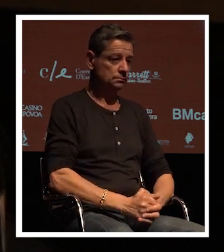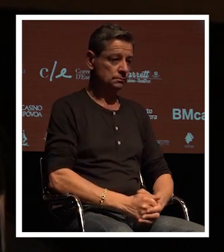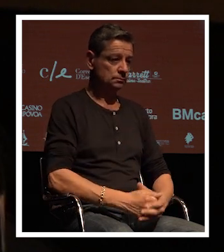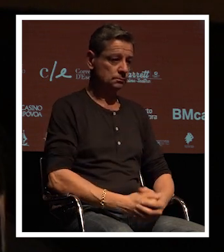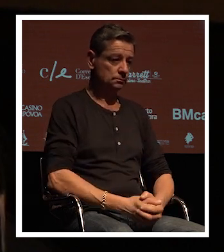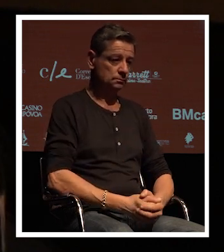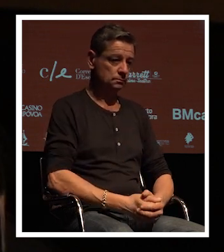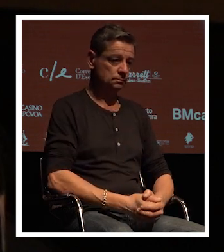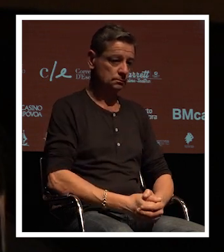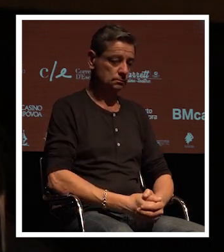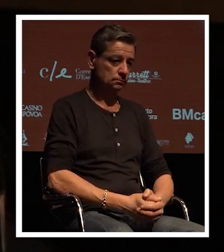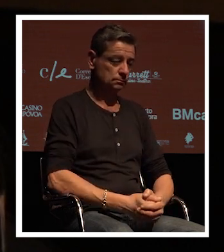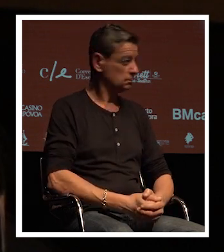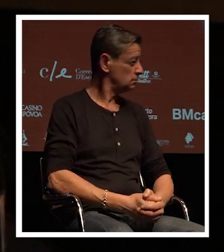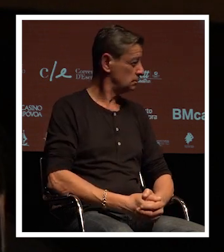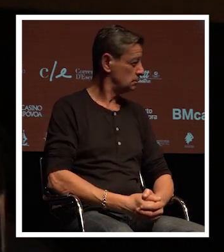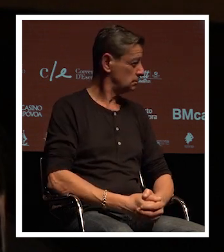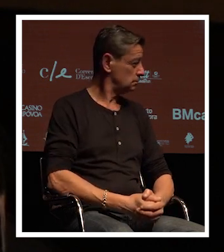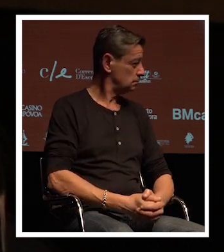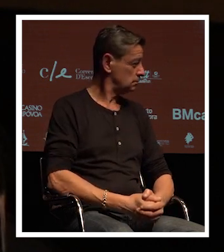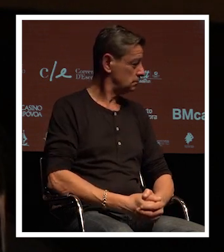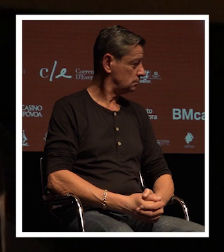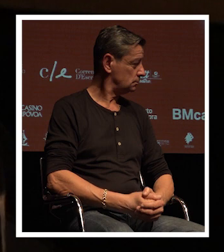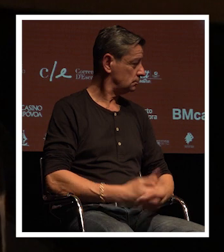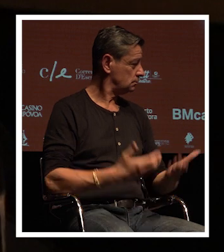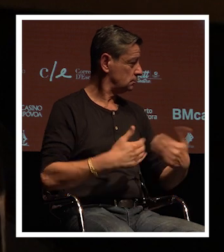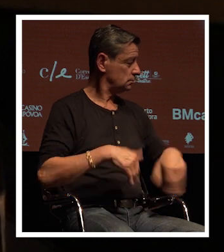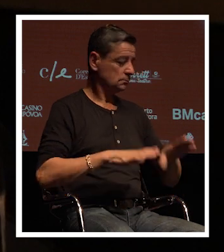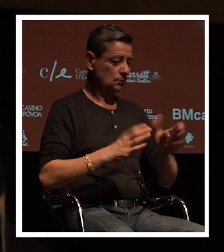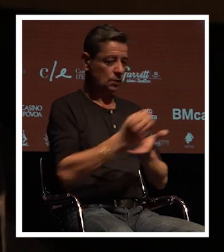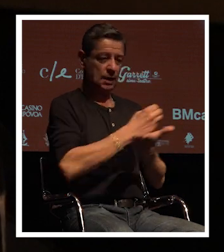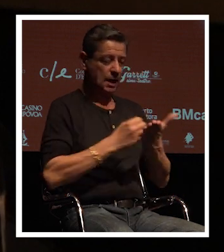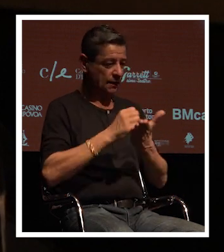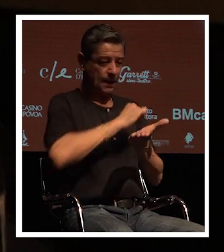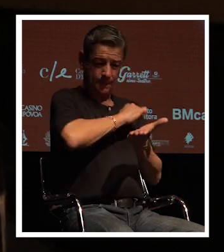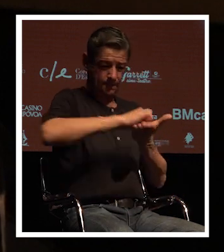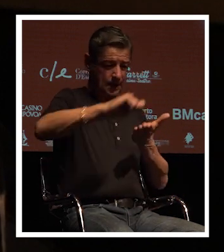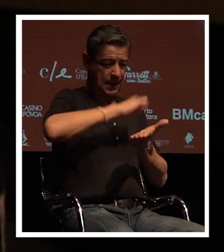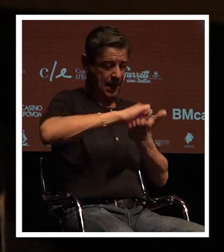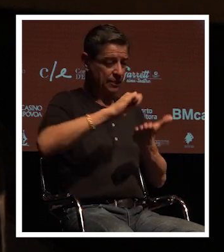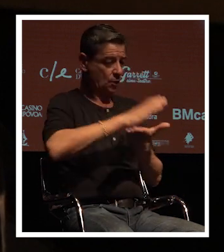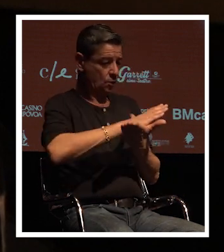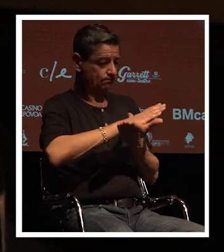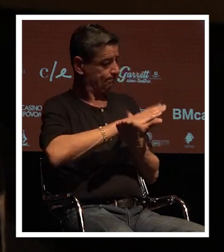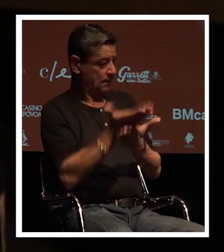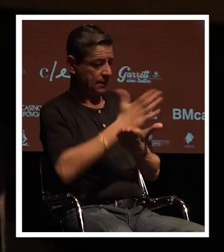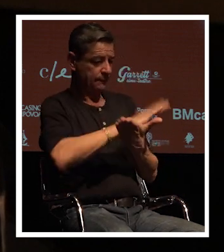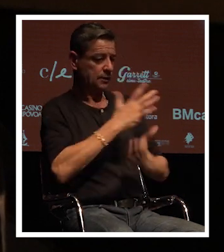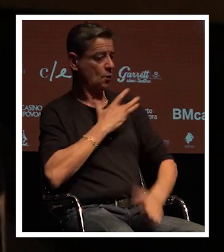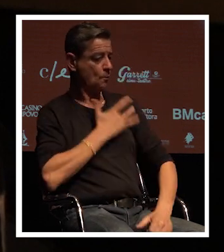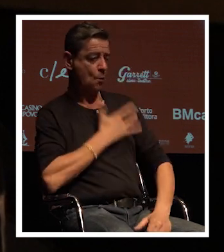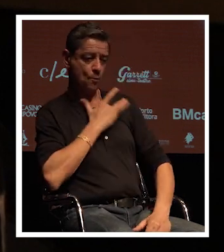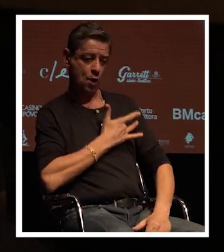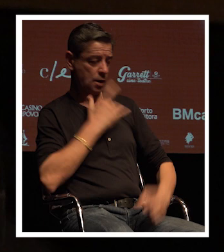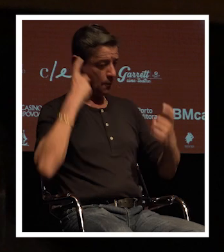Semar nada pagaros que vive nada pagá-los que vive num amor num